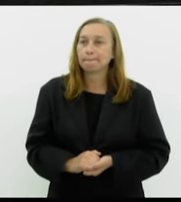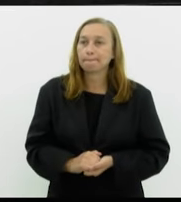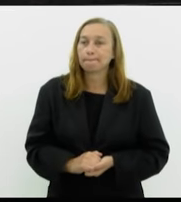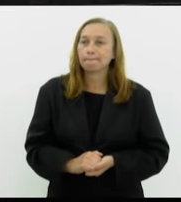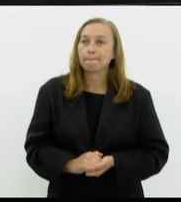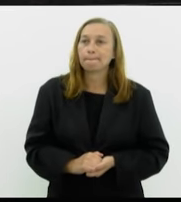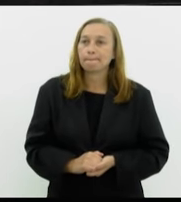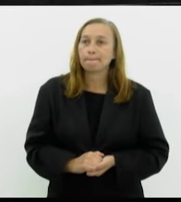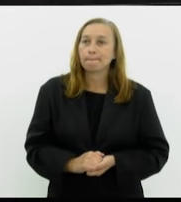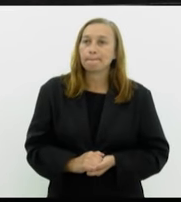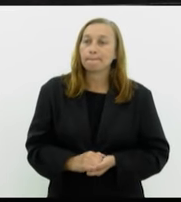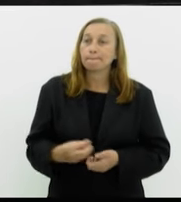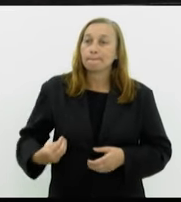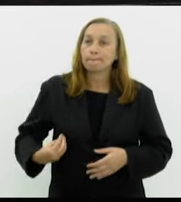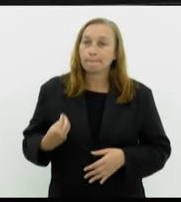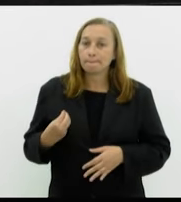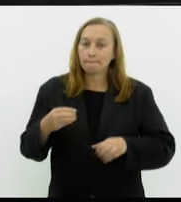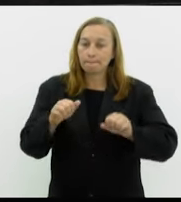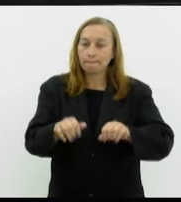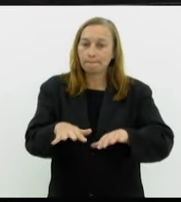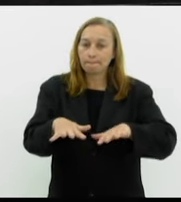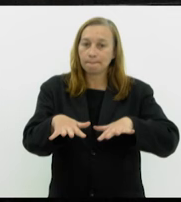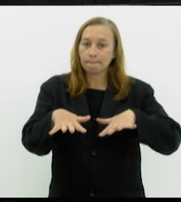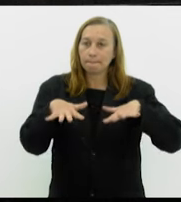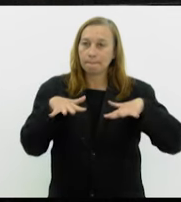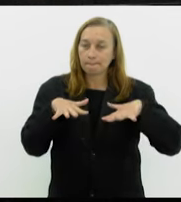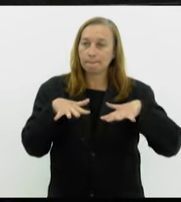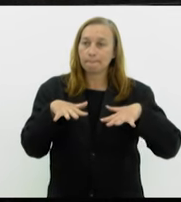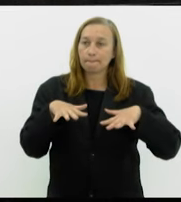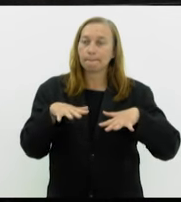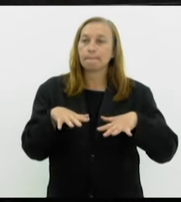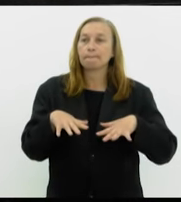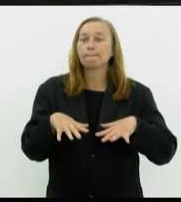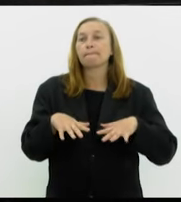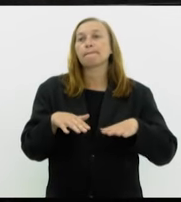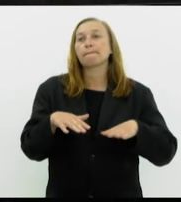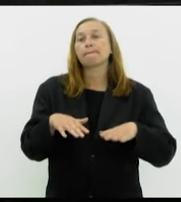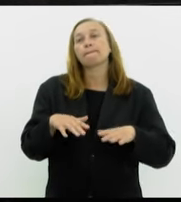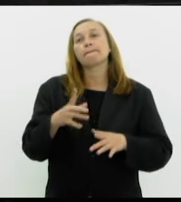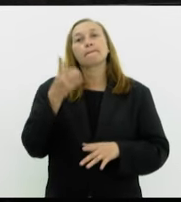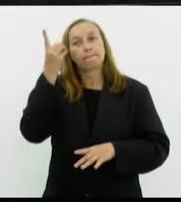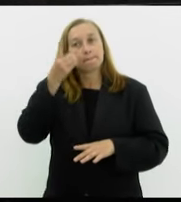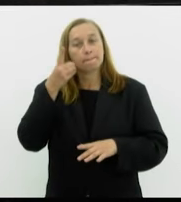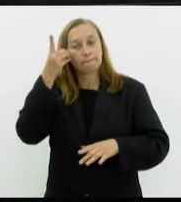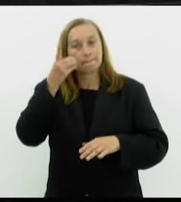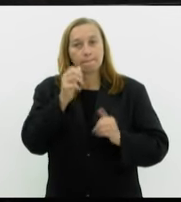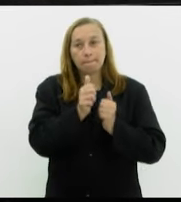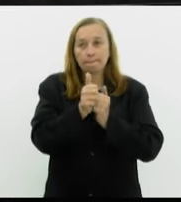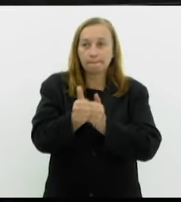presentes e aqueles que nos acompanham de forma remota,